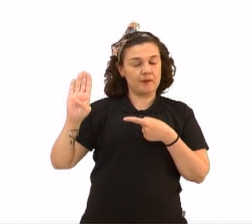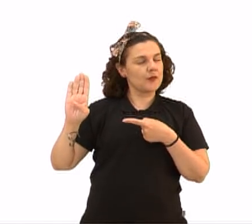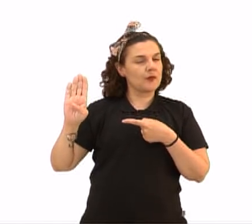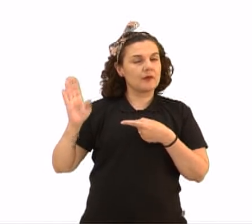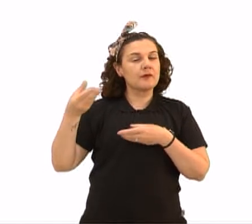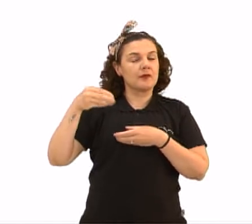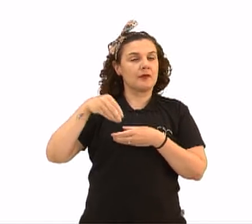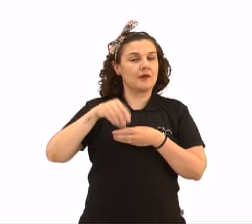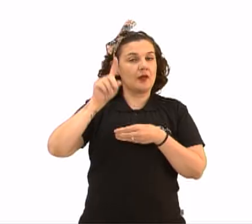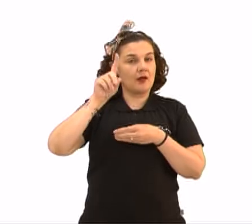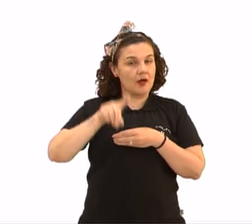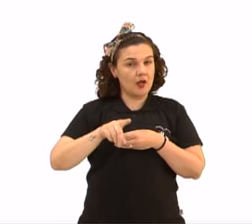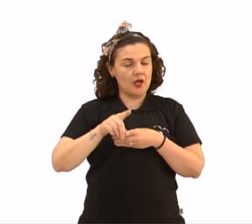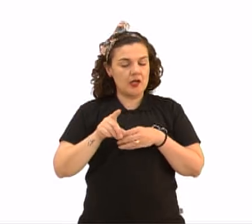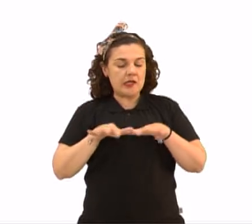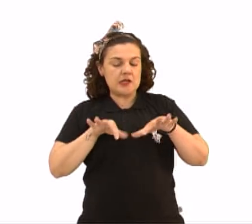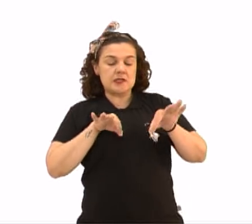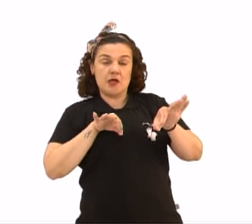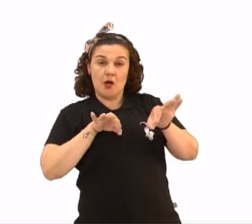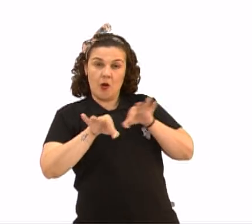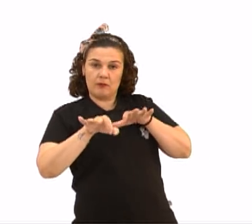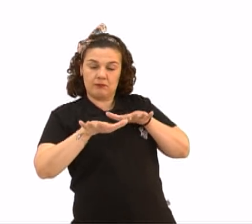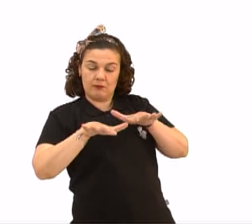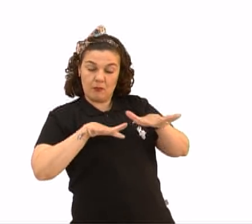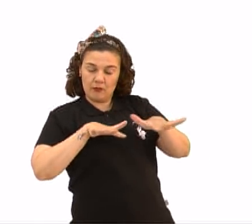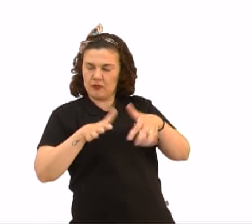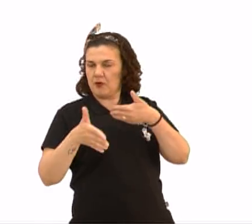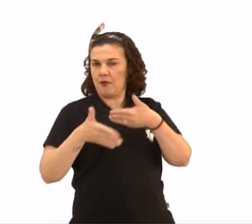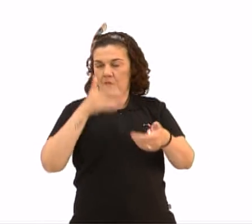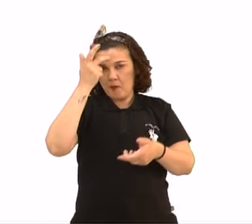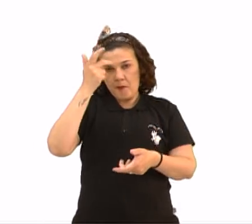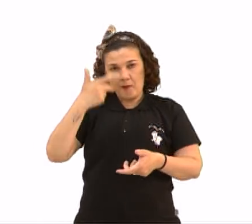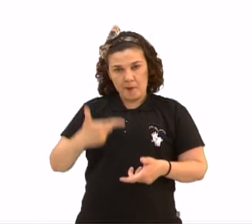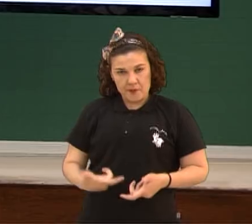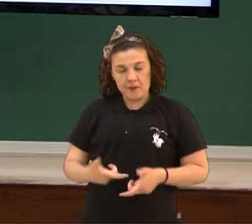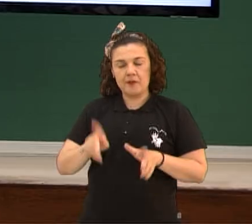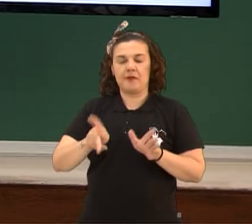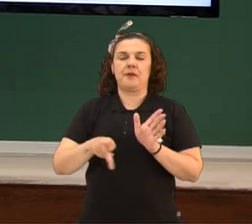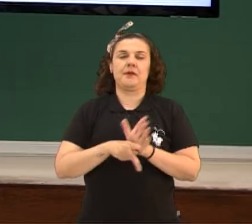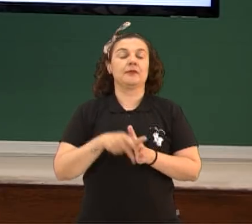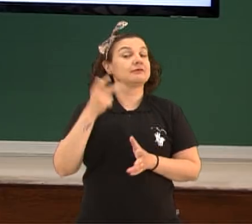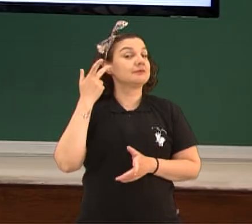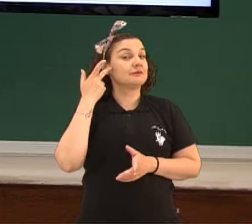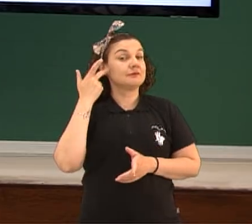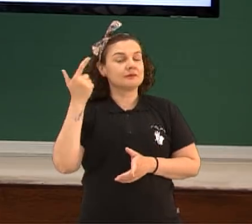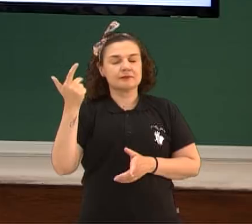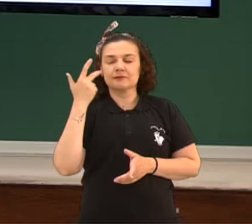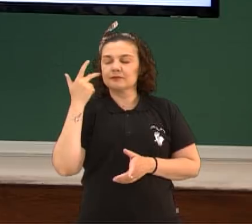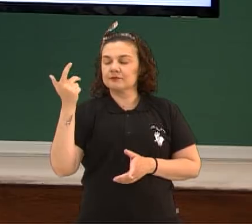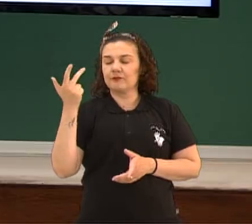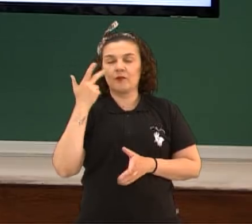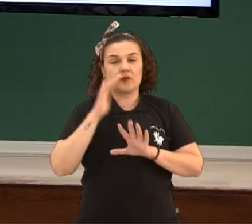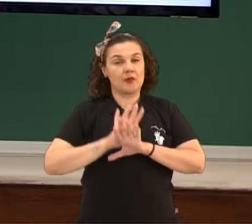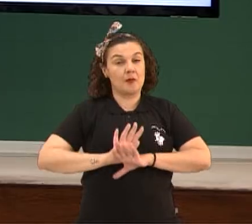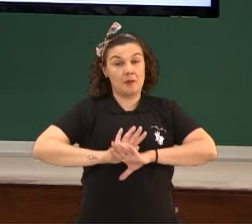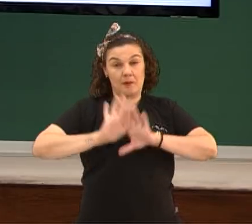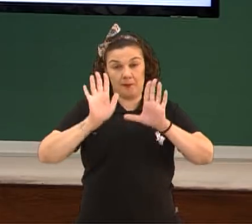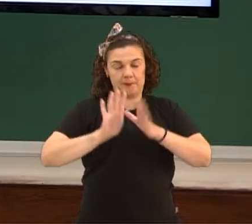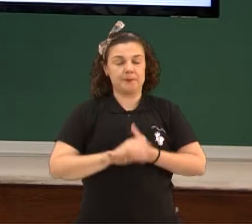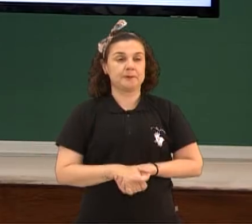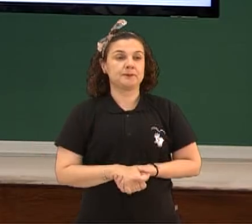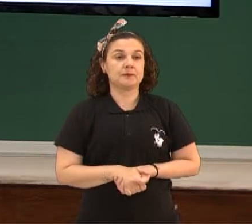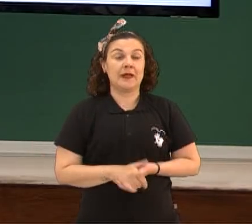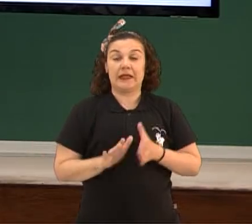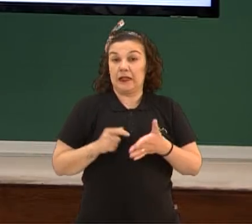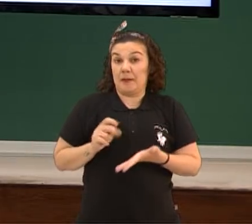dentro dos quadrinhos, então, este movimento de todo e qualquer personagem deve ser retratado de maneira o mais natural possível.